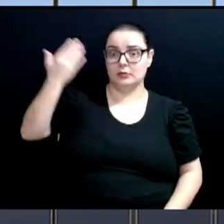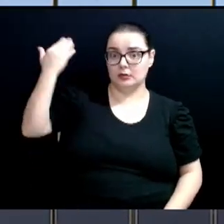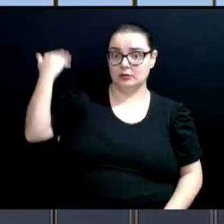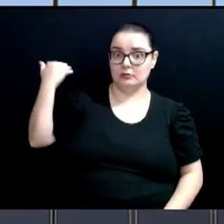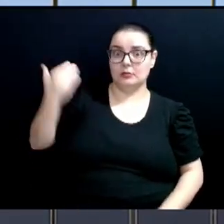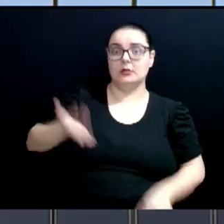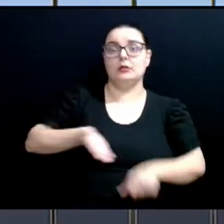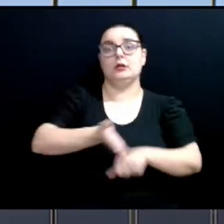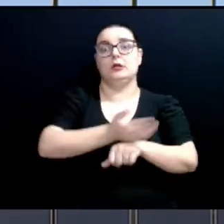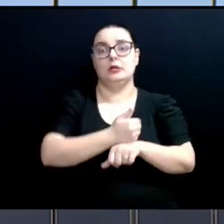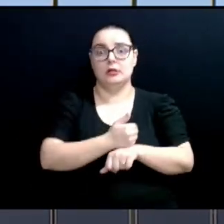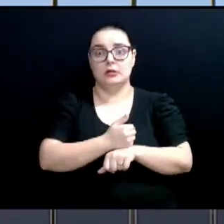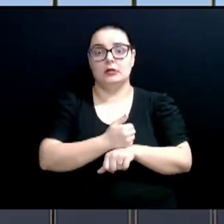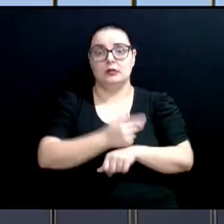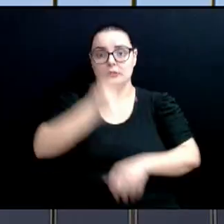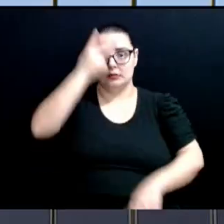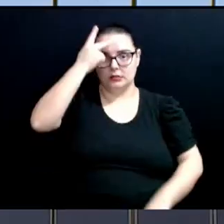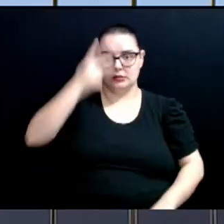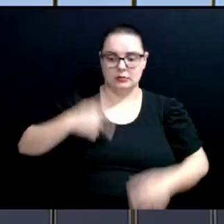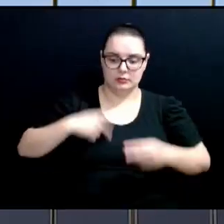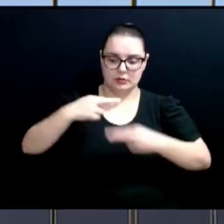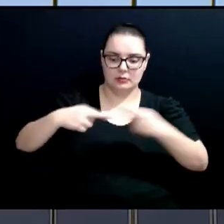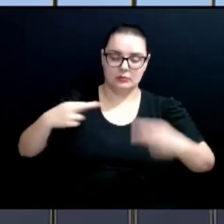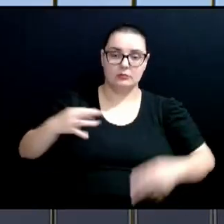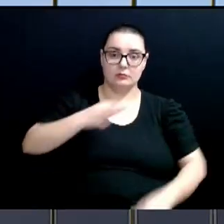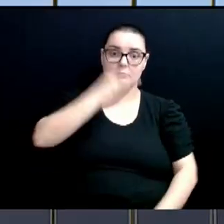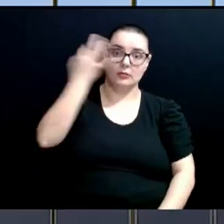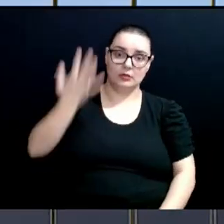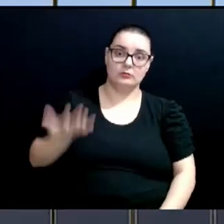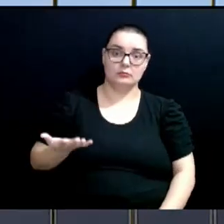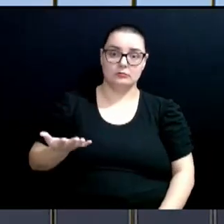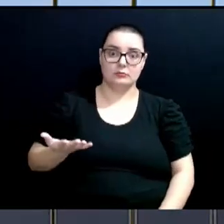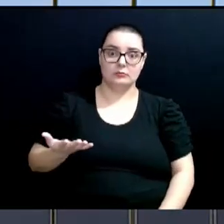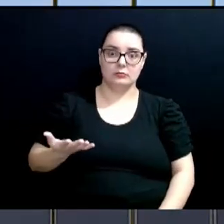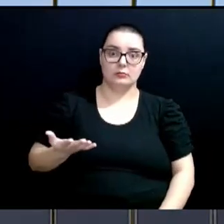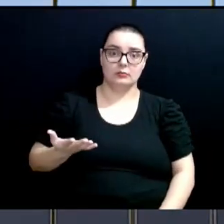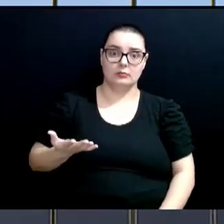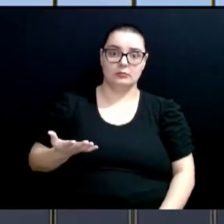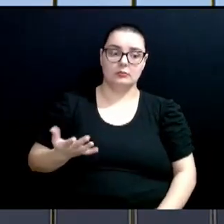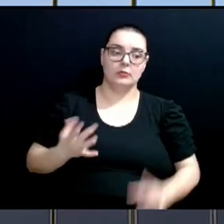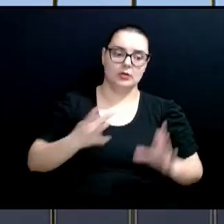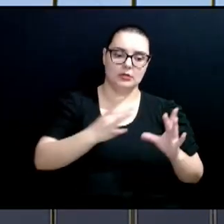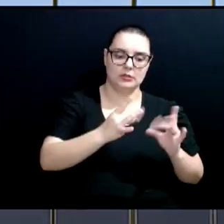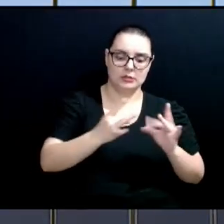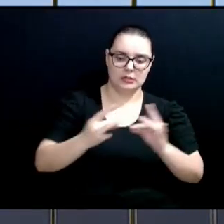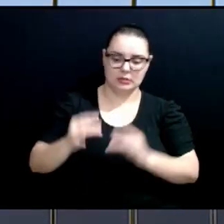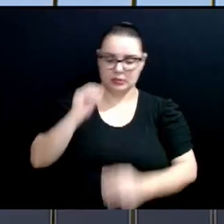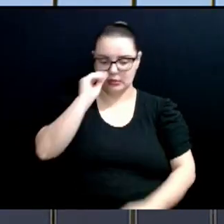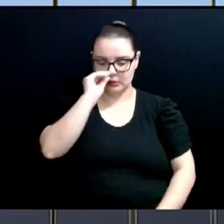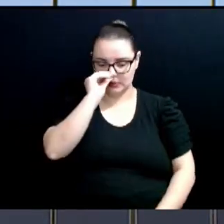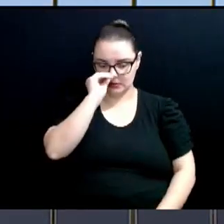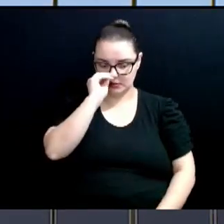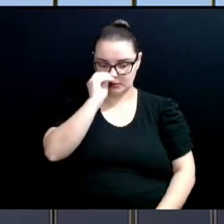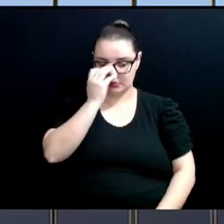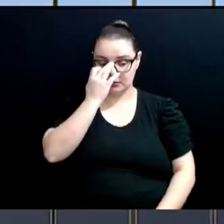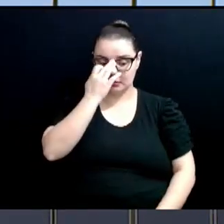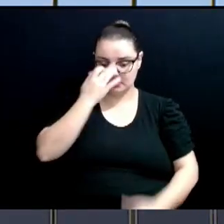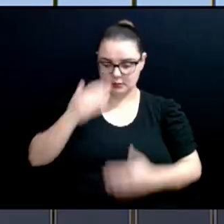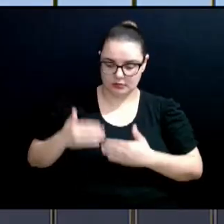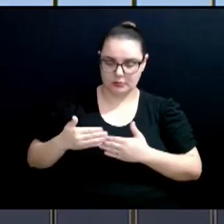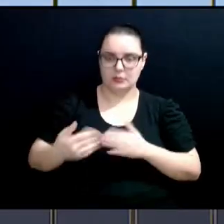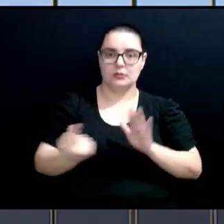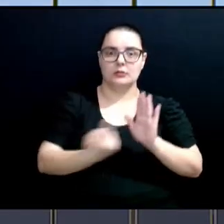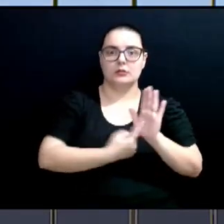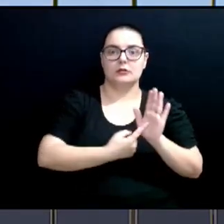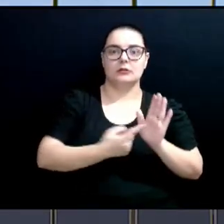até da própria Revolução Francesa, mas foi desenhada a partir desse marco histórico para se